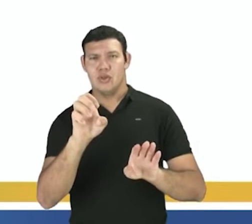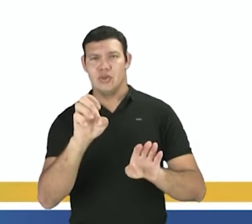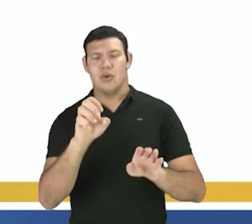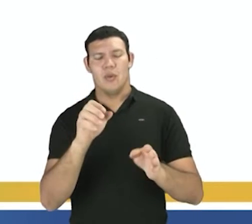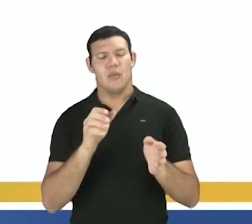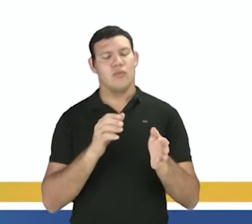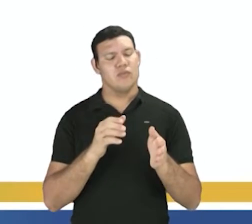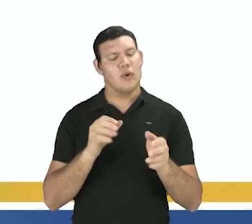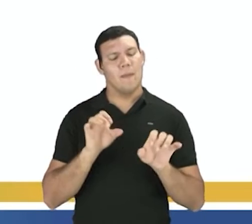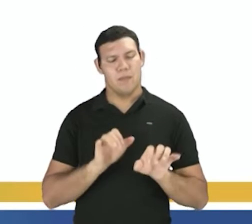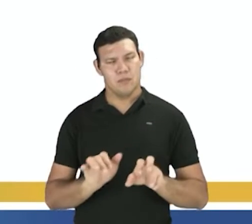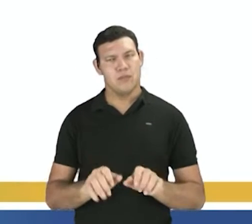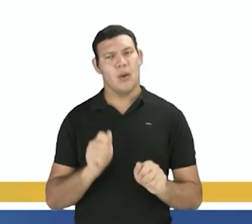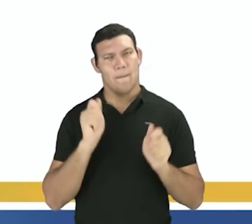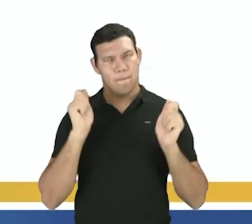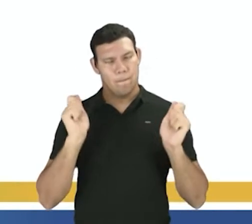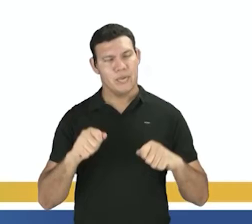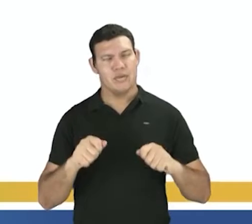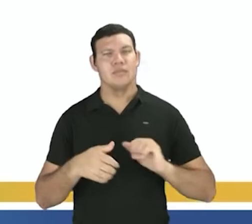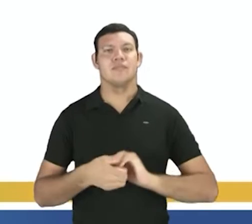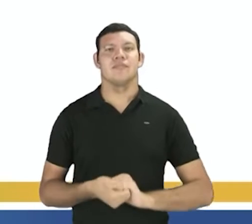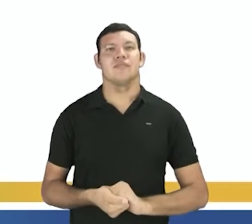reverem sempre que quiserem.